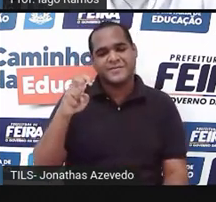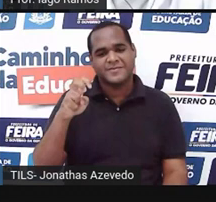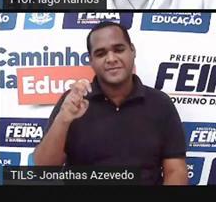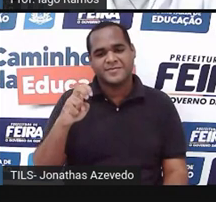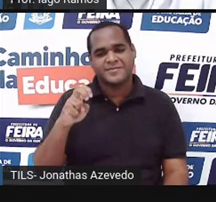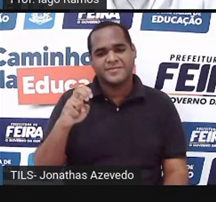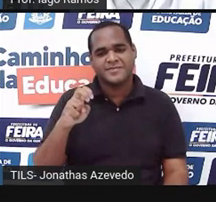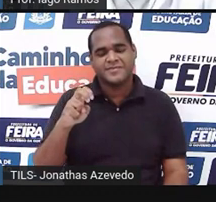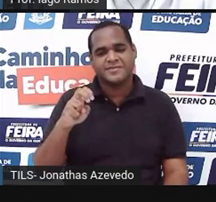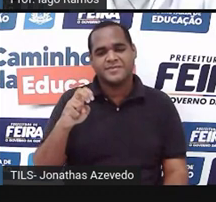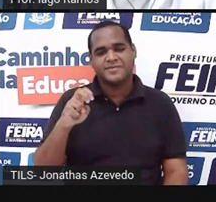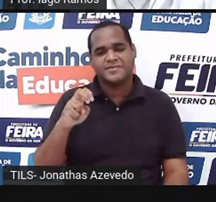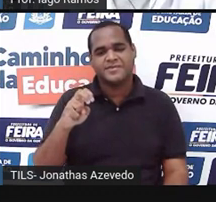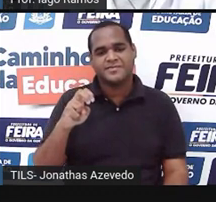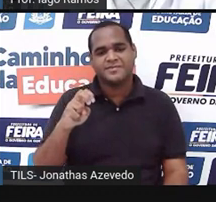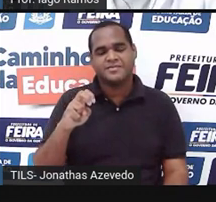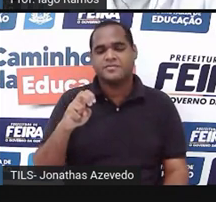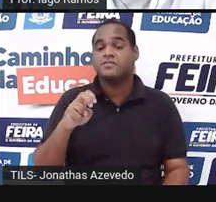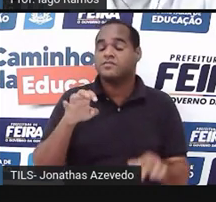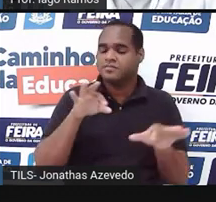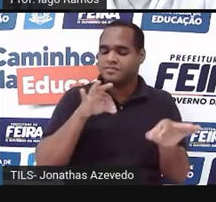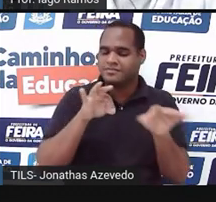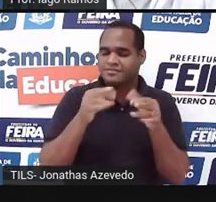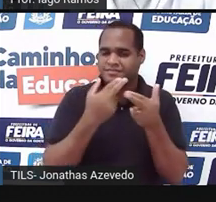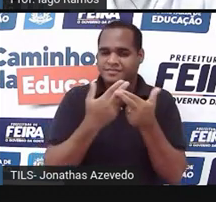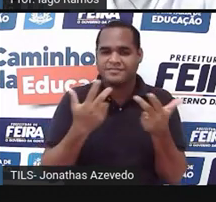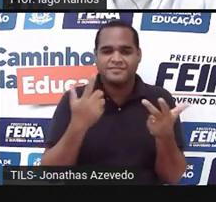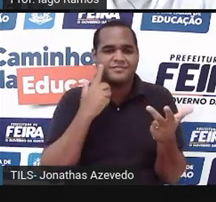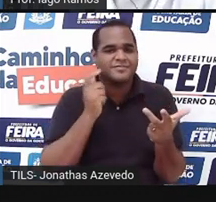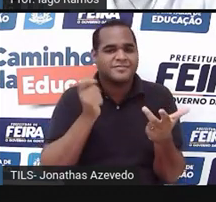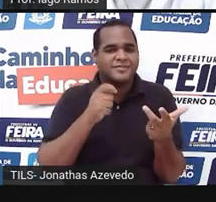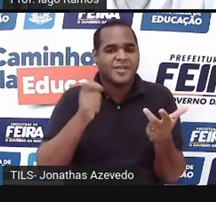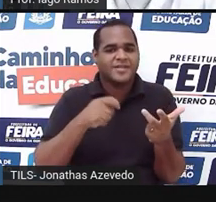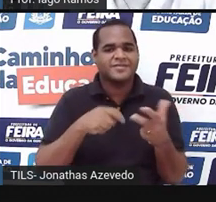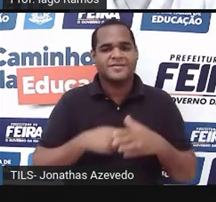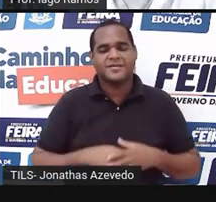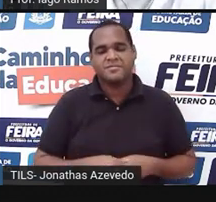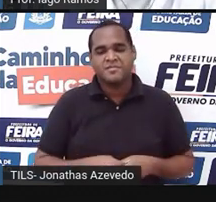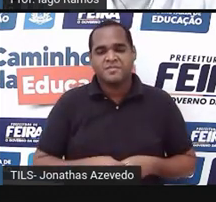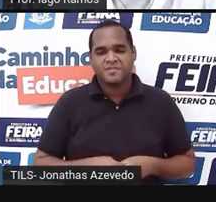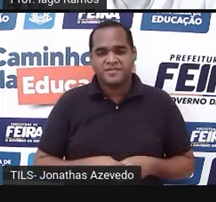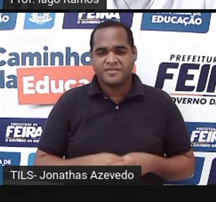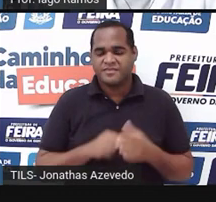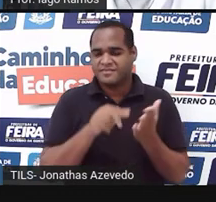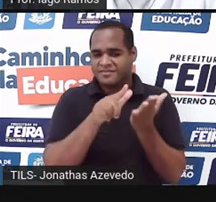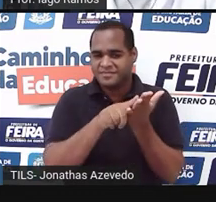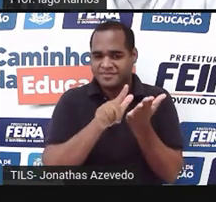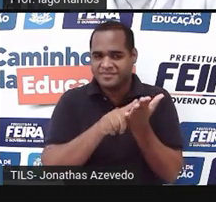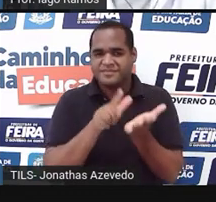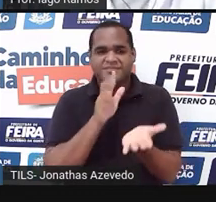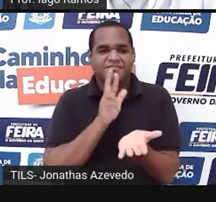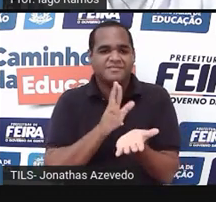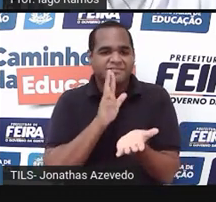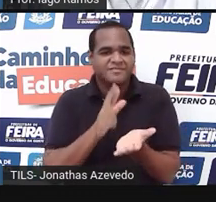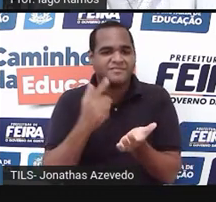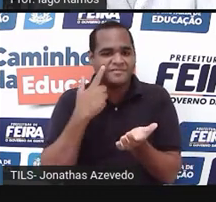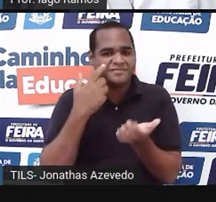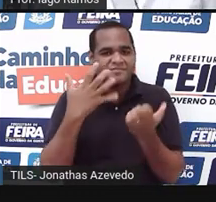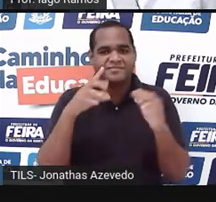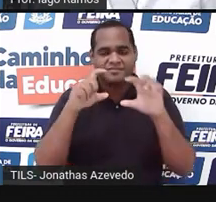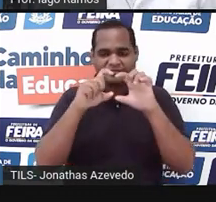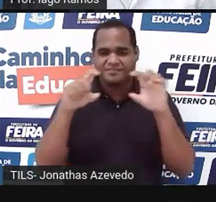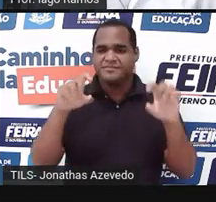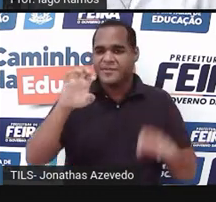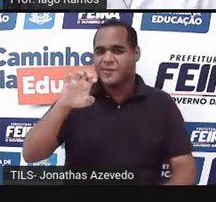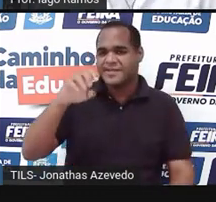vamos lá vamos na tela vamos rascunhar tá vamos fazer isso na prática Olha só Thalia